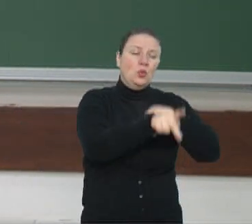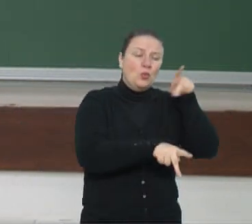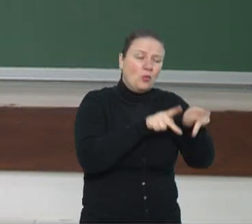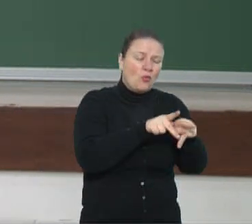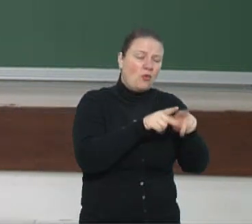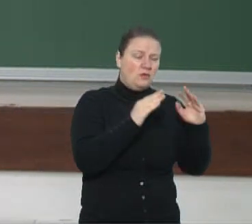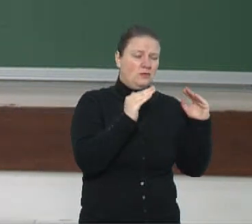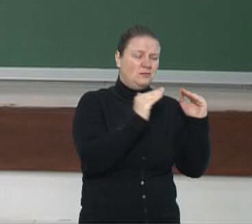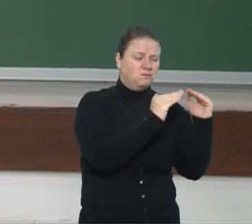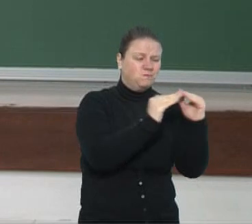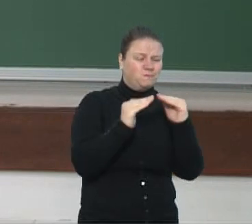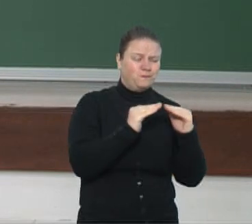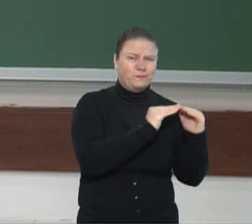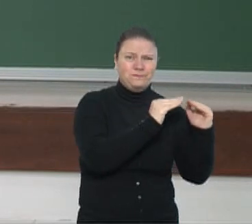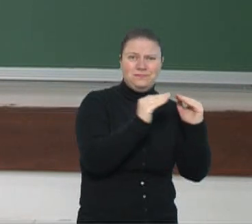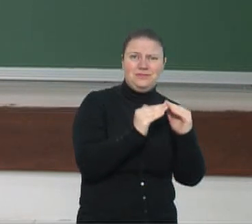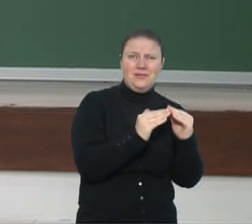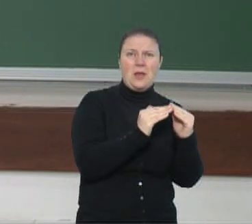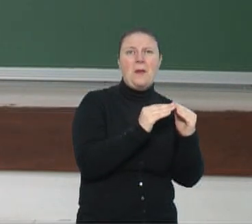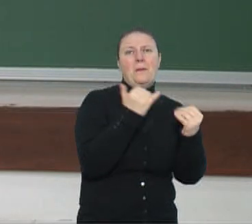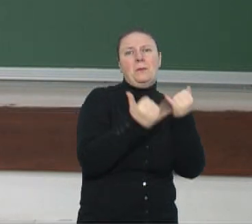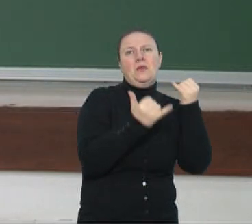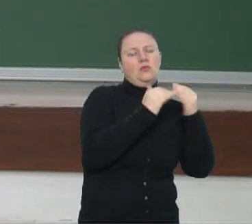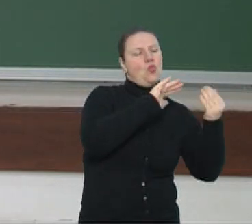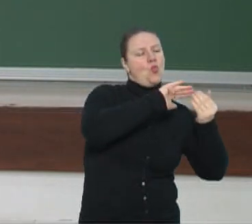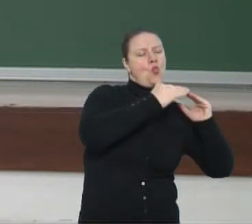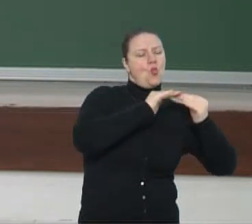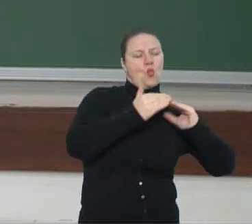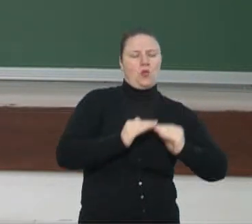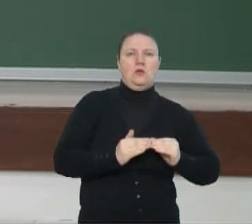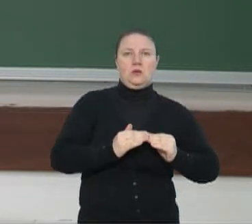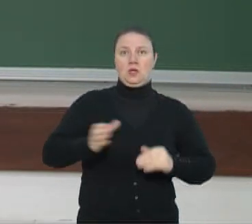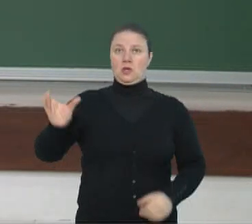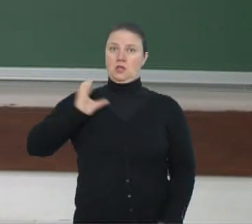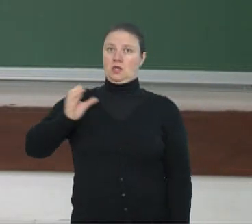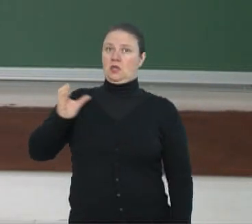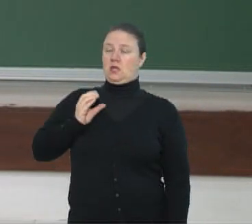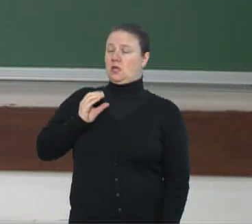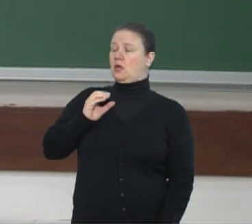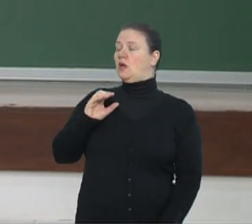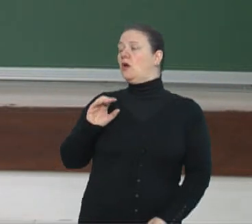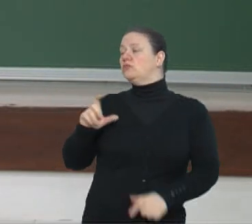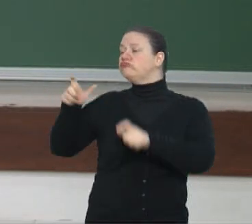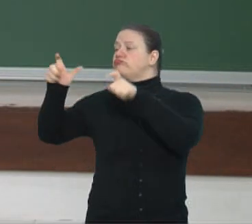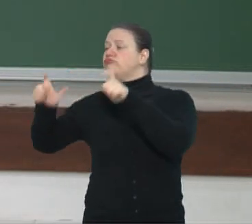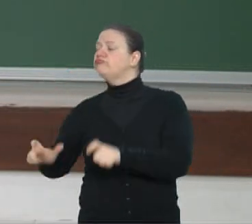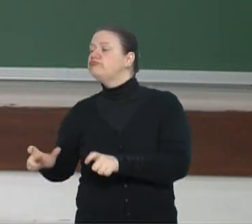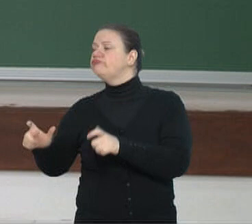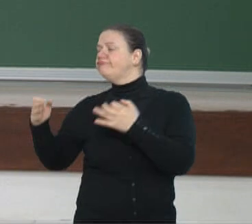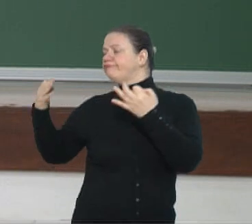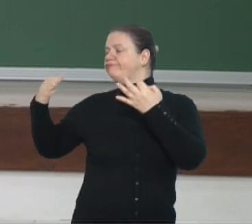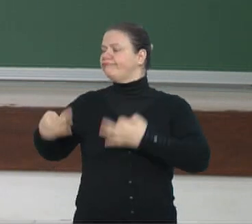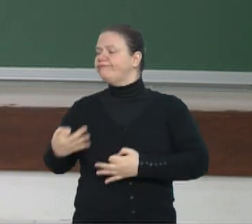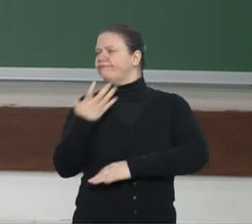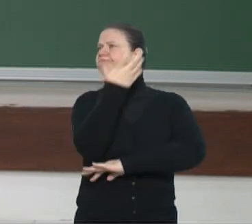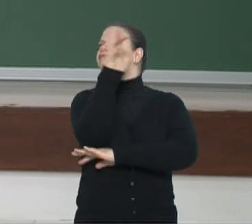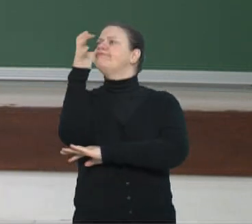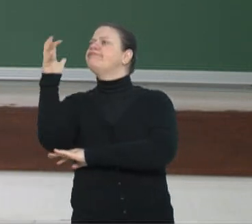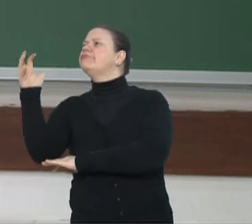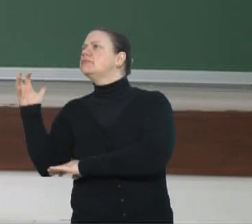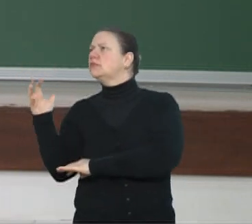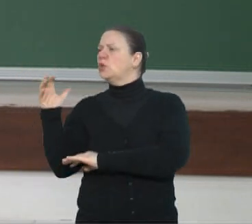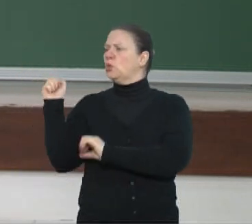um equivalente para a época a uma favela, e os ricos morando em bairros afastados, bem arborizados, com